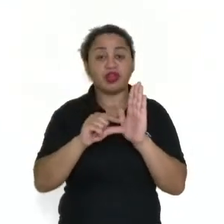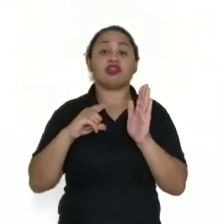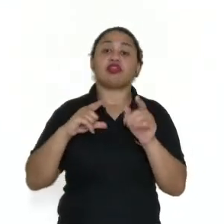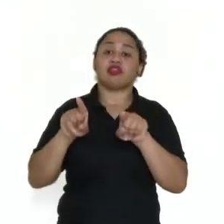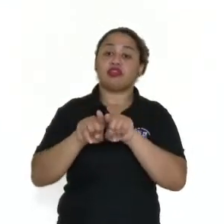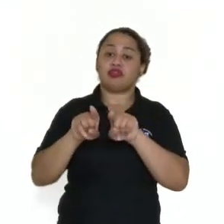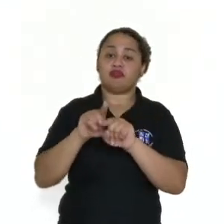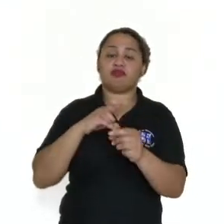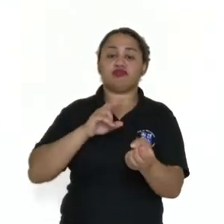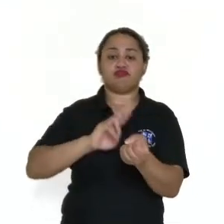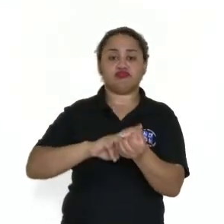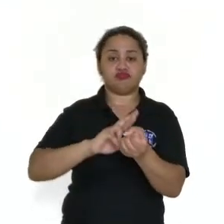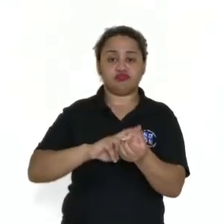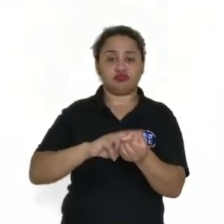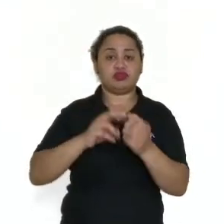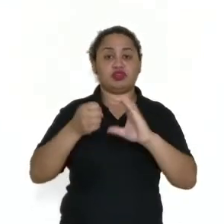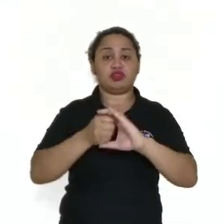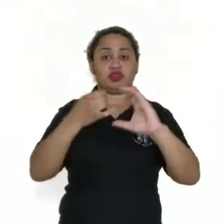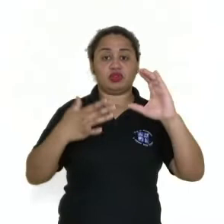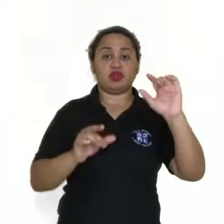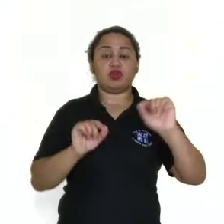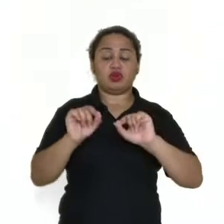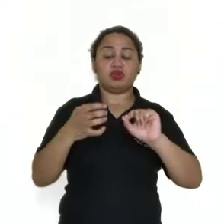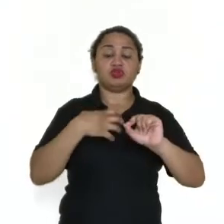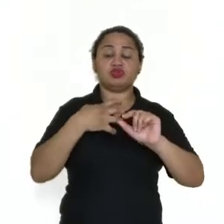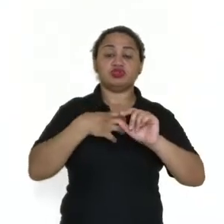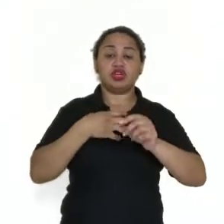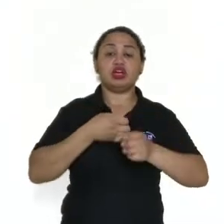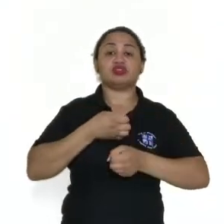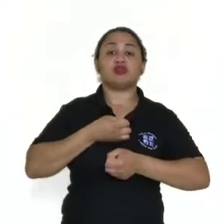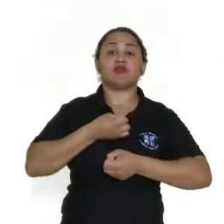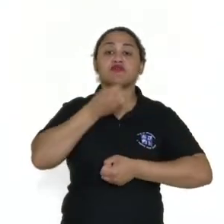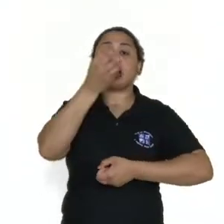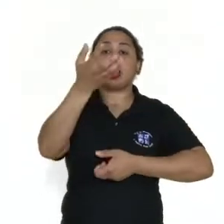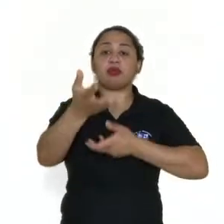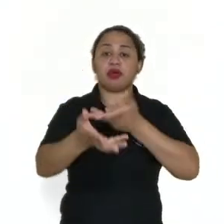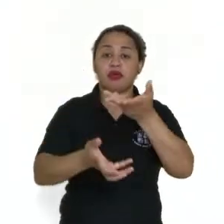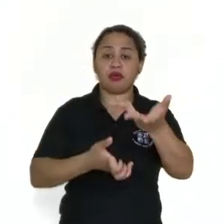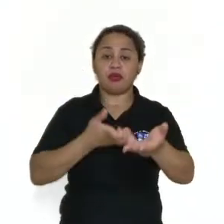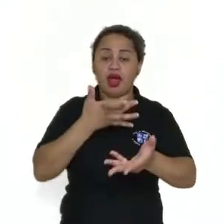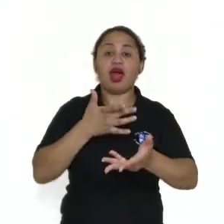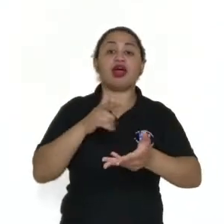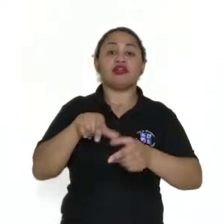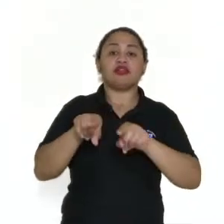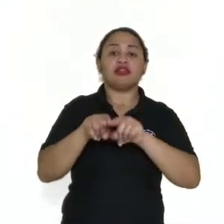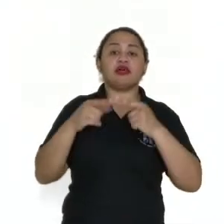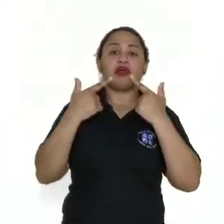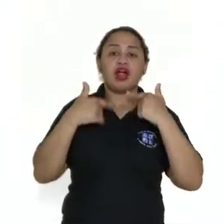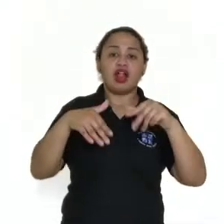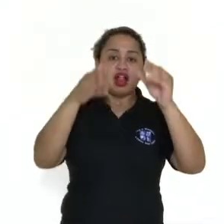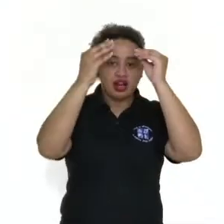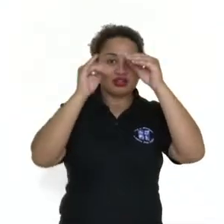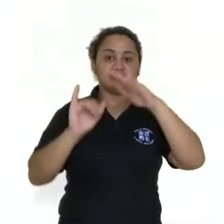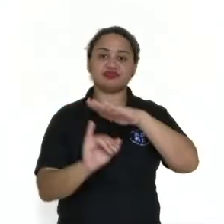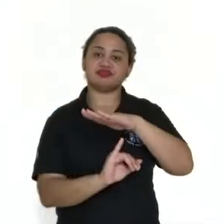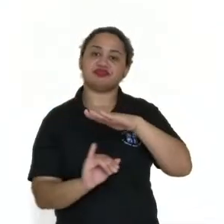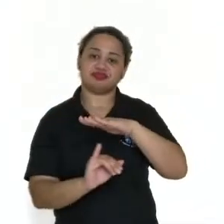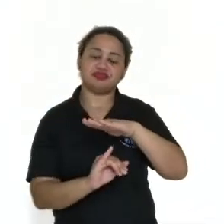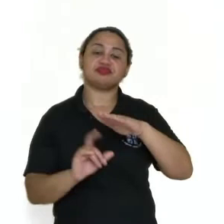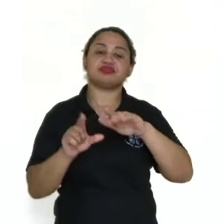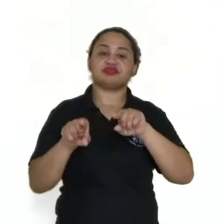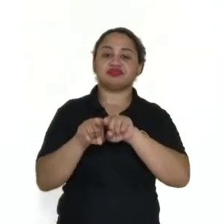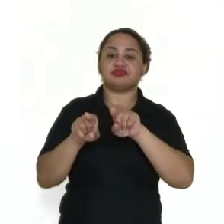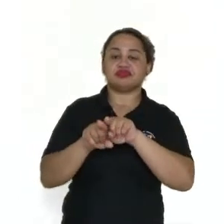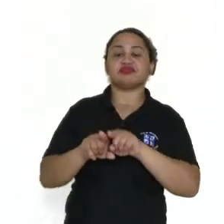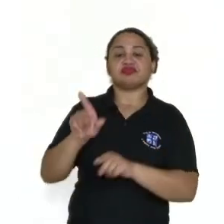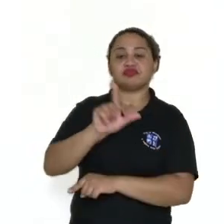rima. Ele é caracterizado pela oralidade e por uma linguagem informal. Também chamada de literatura